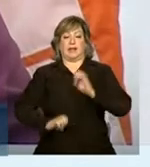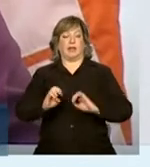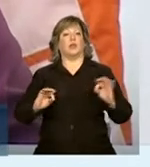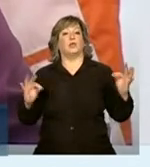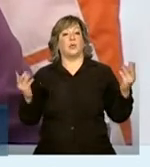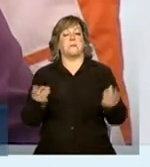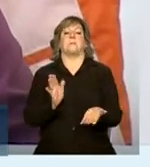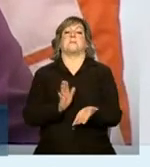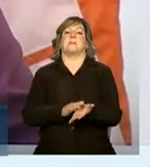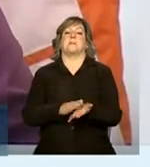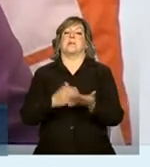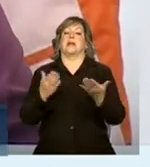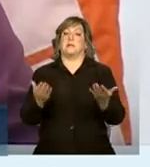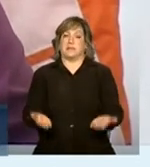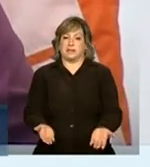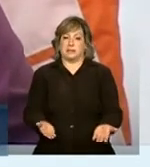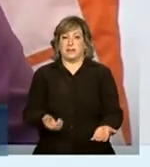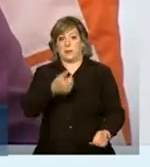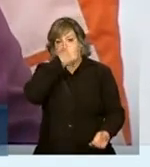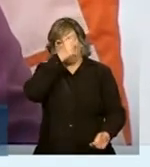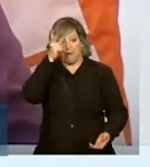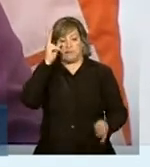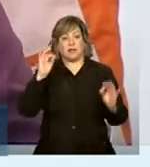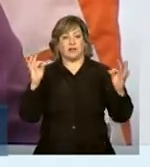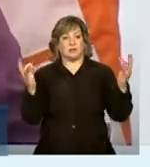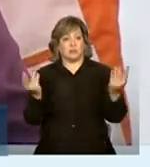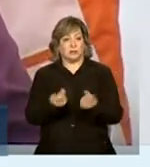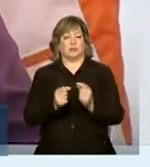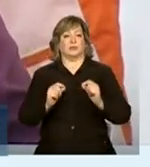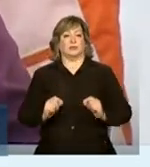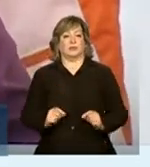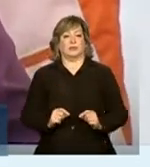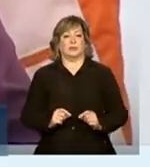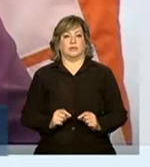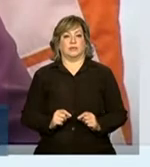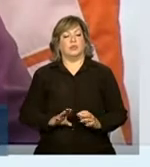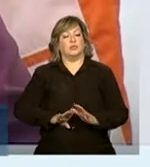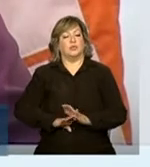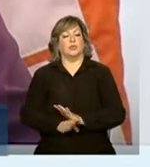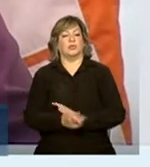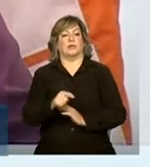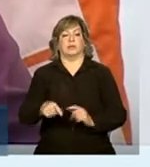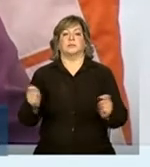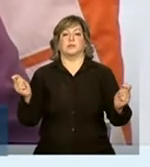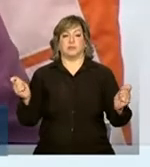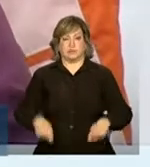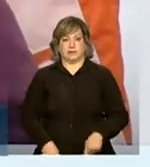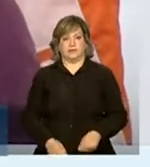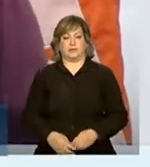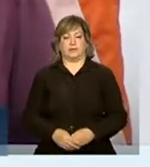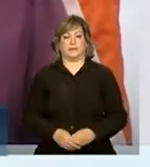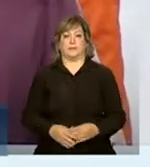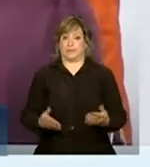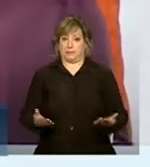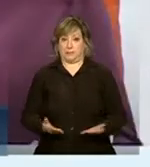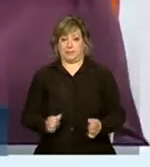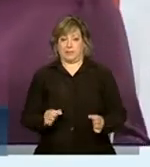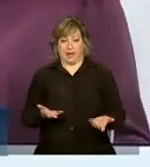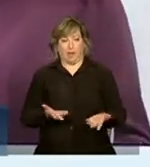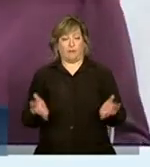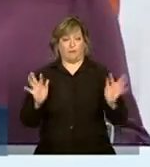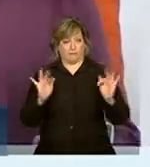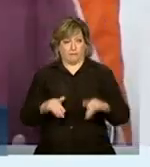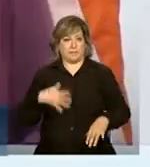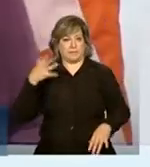todos, parabéns. Aos prefeitos que tornaram isso possível. Agora, para